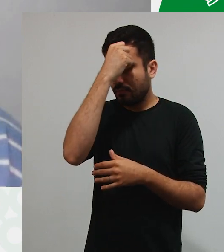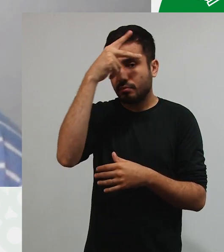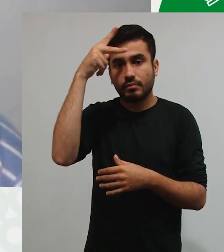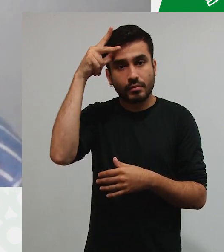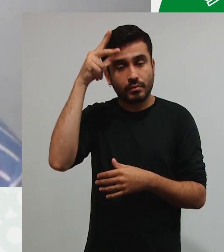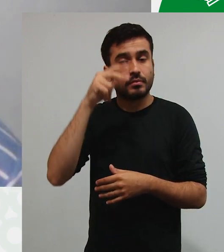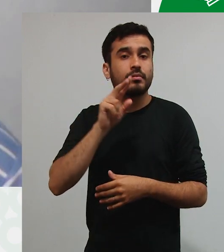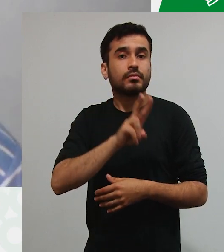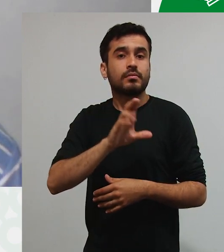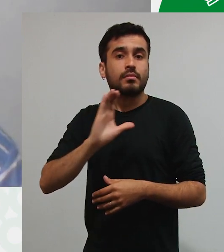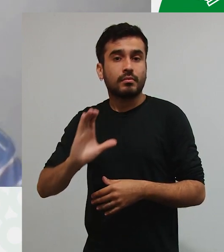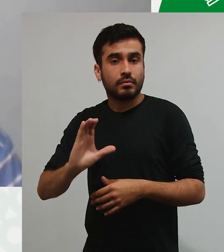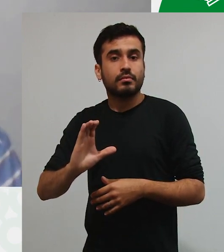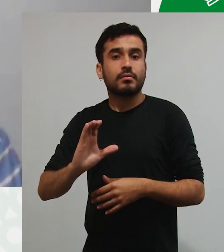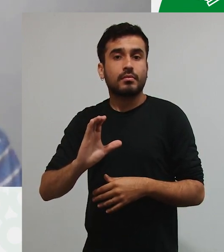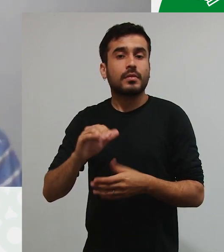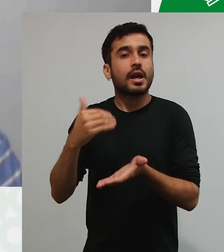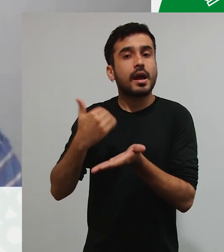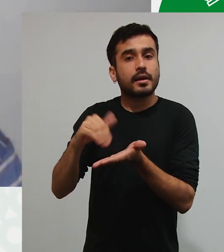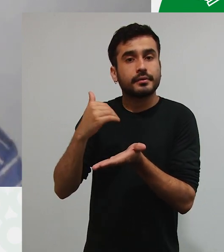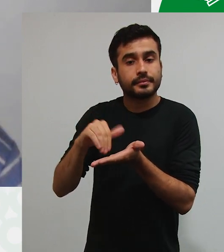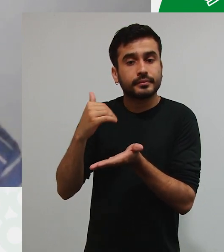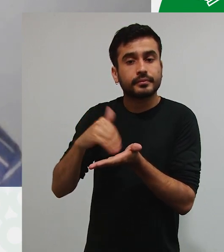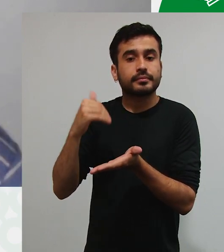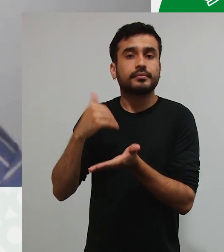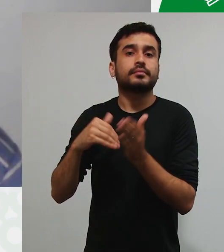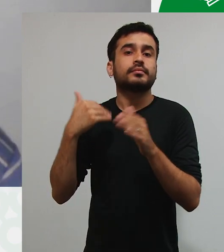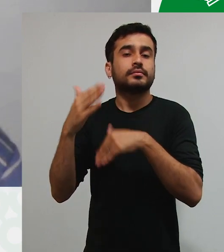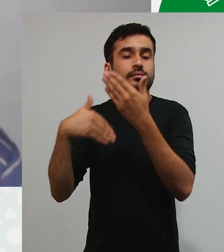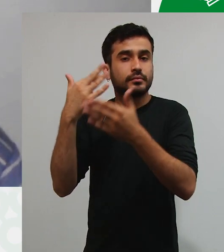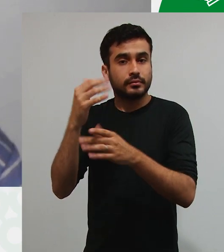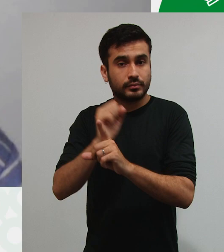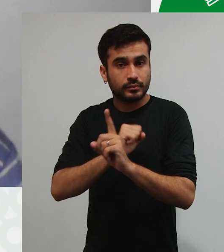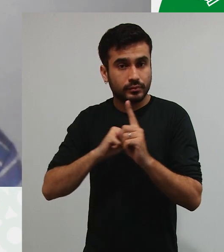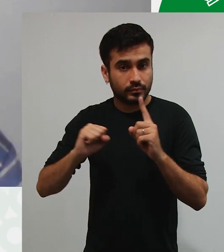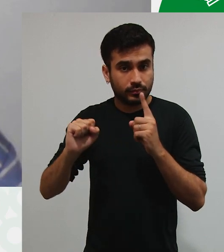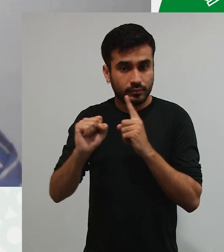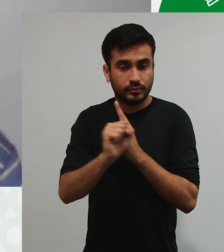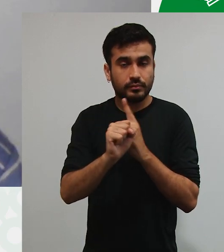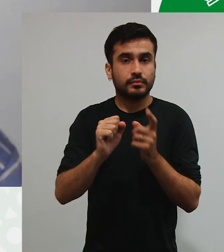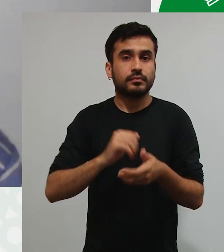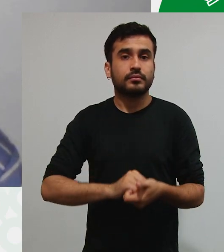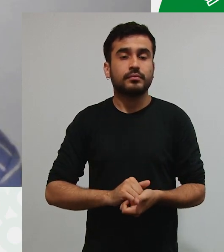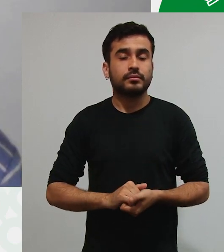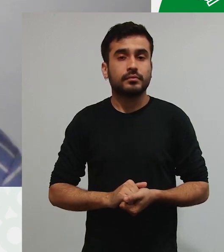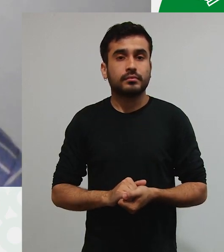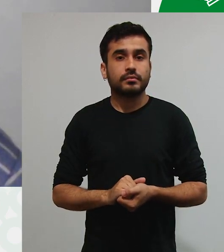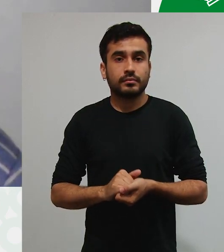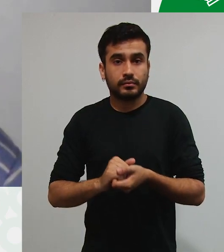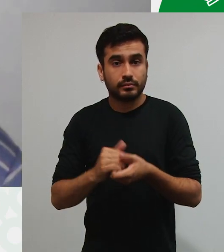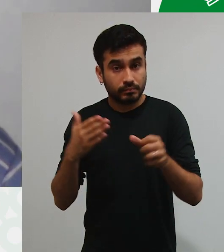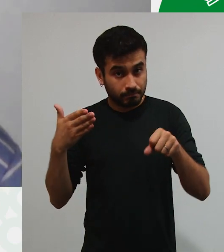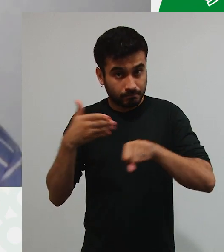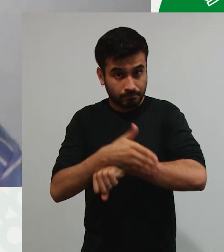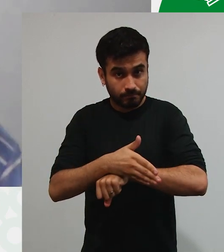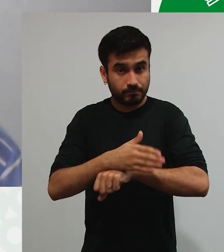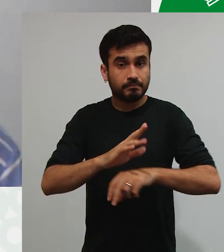Secretaria de Desenvolvimento Social. Entro na Universidade Federal de Rondônia em